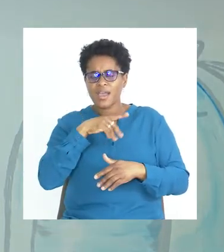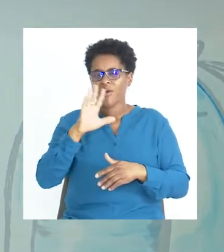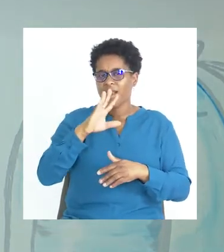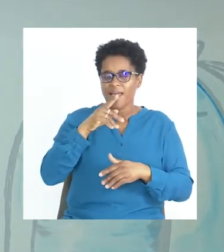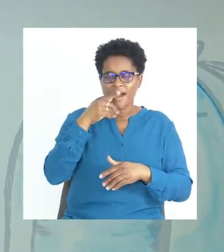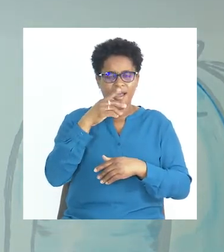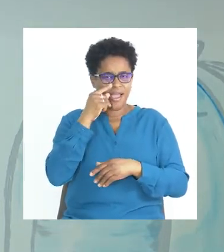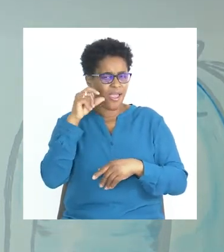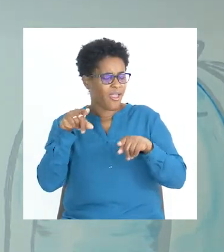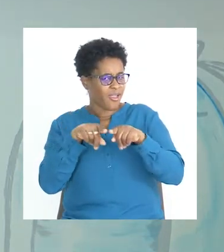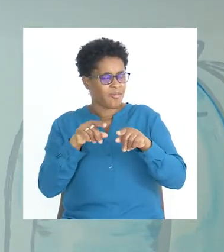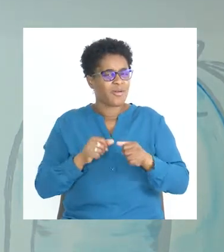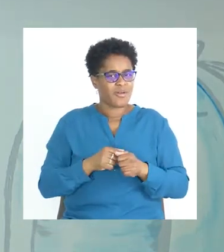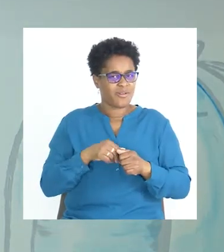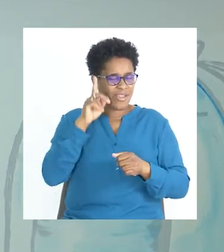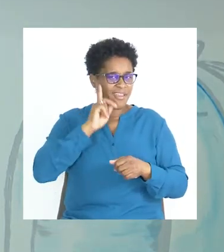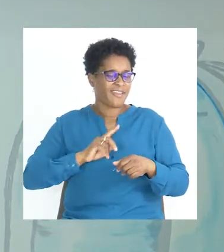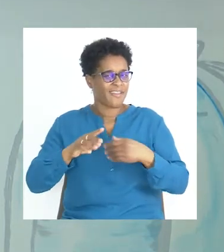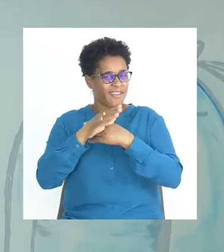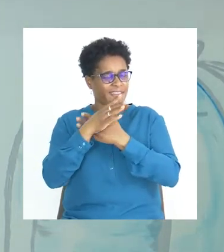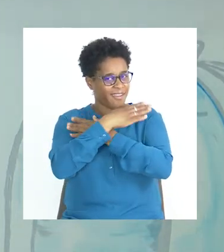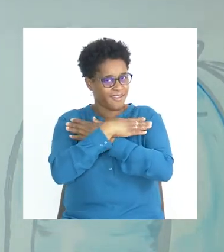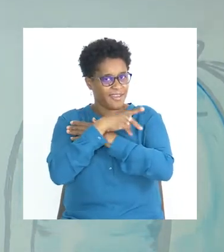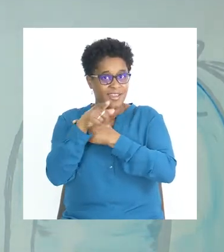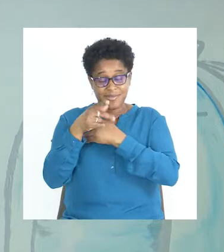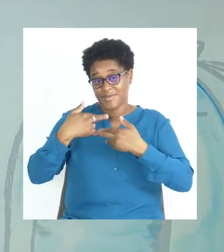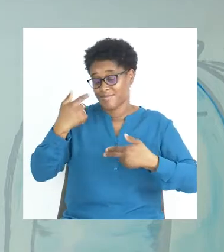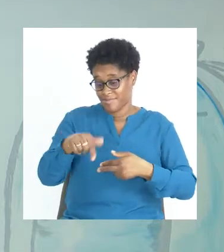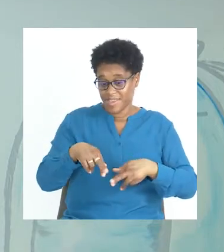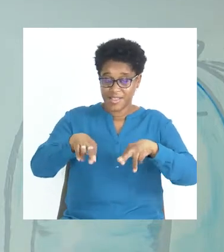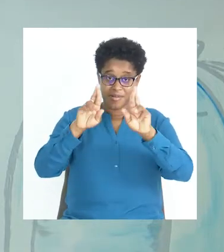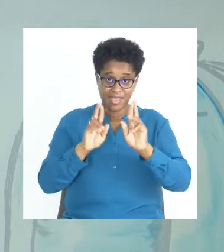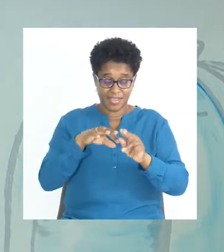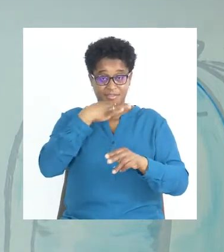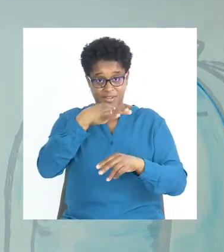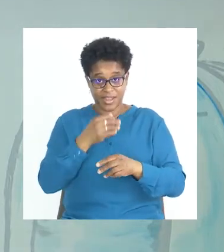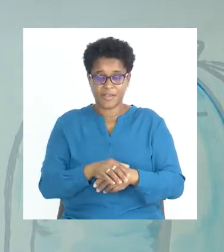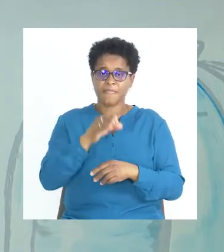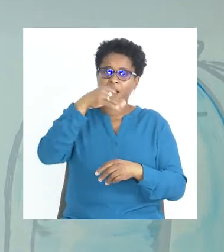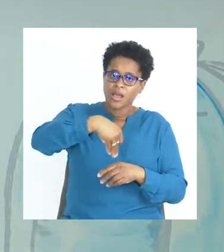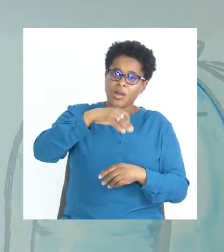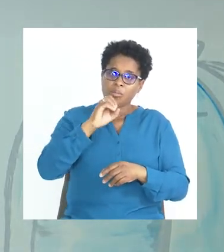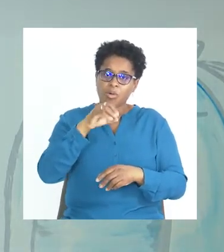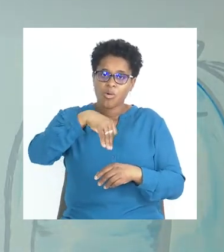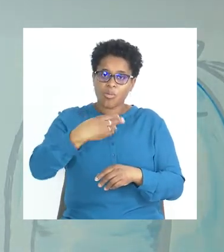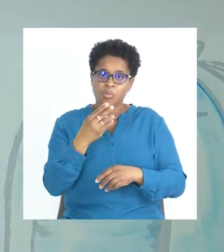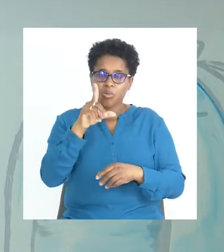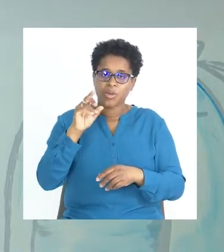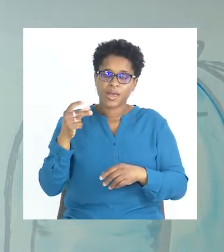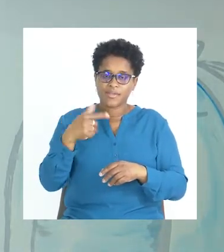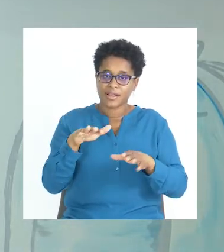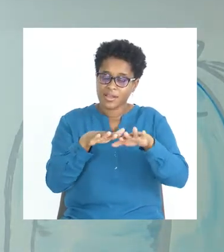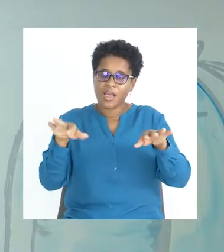Mano, mana, estás bom? Estás boa? Então aí tu tens essa liberdade de usar. Popular, está na linha do povo,